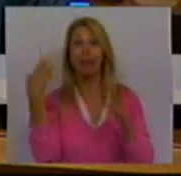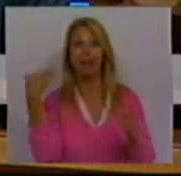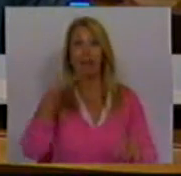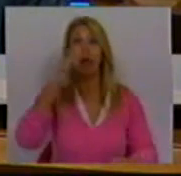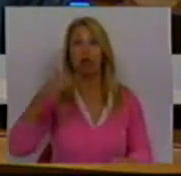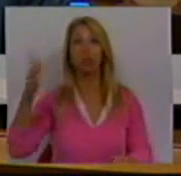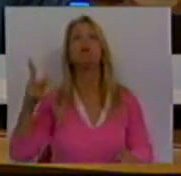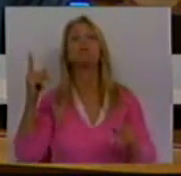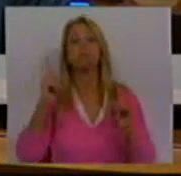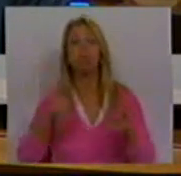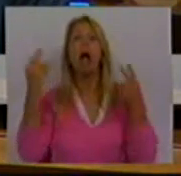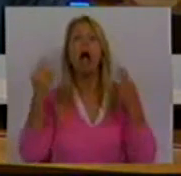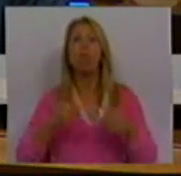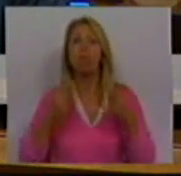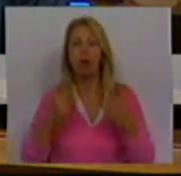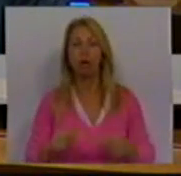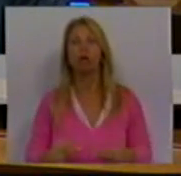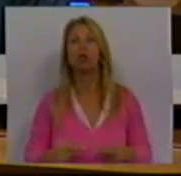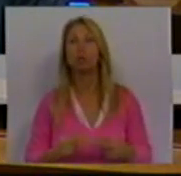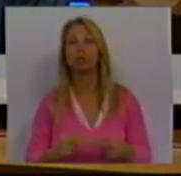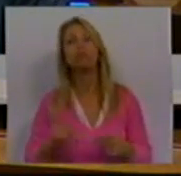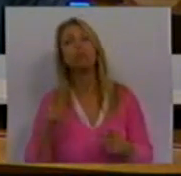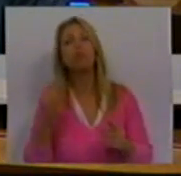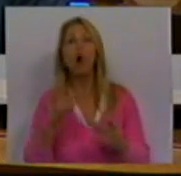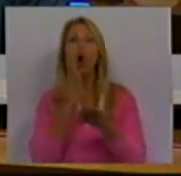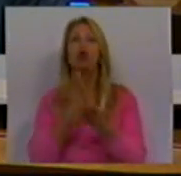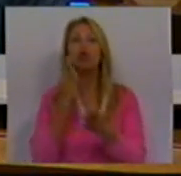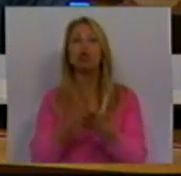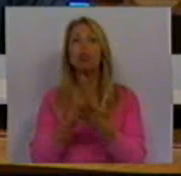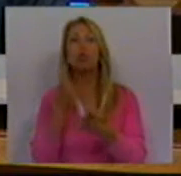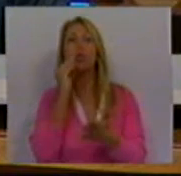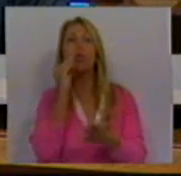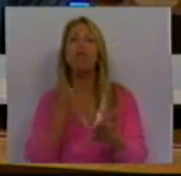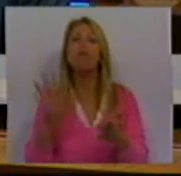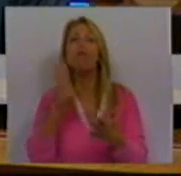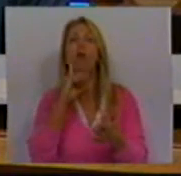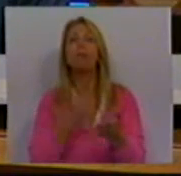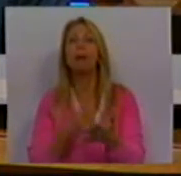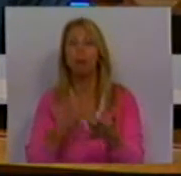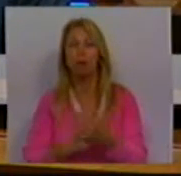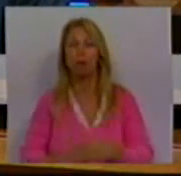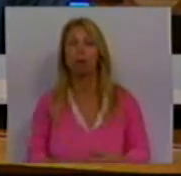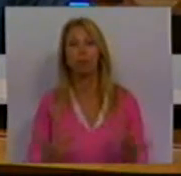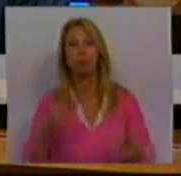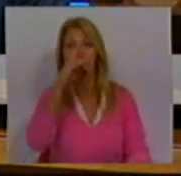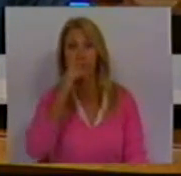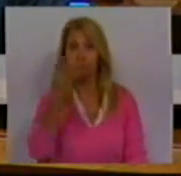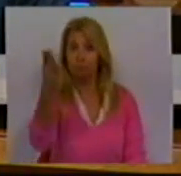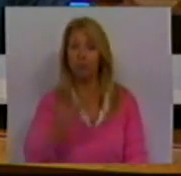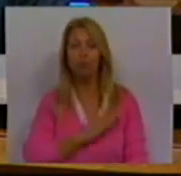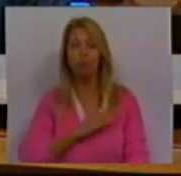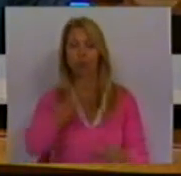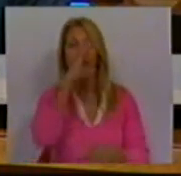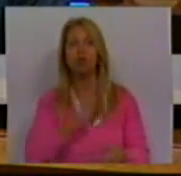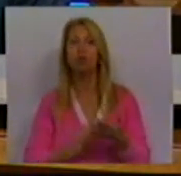ter portagens, estando apenas em estudo a forma de proceder a essa cobrança. Eu recordaria aqui o Sr. Ministro, o Secretário de